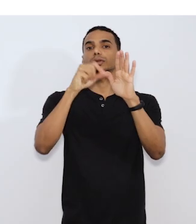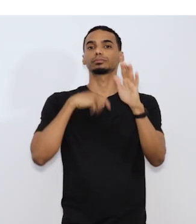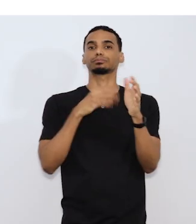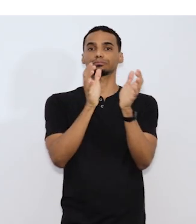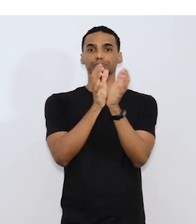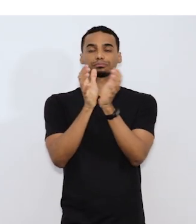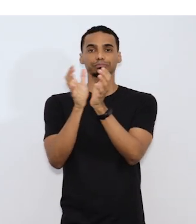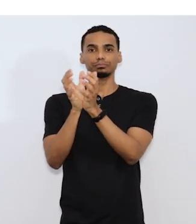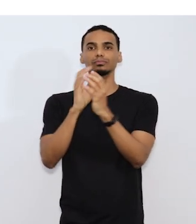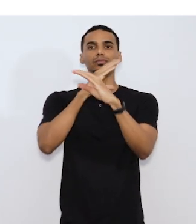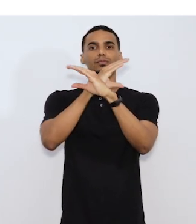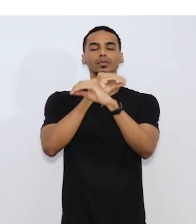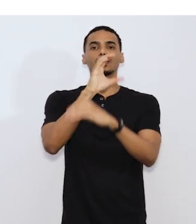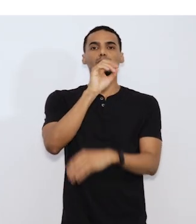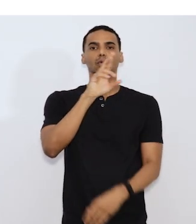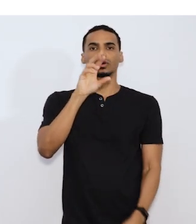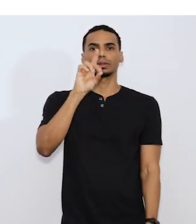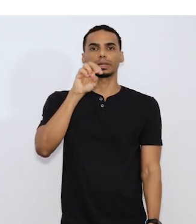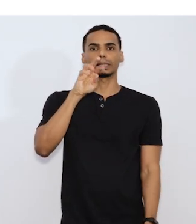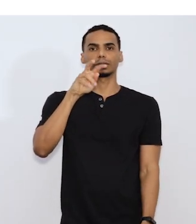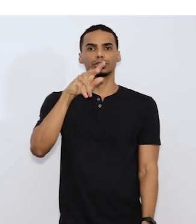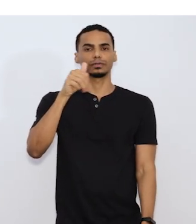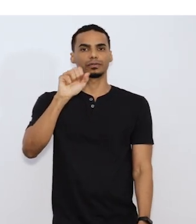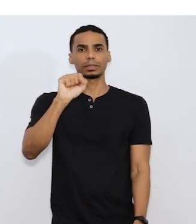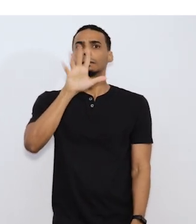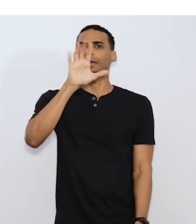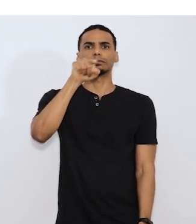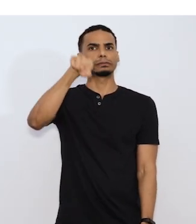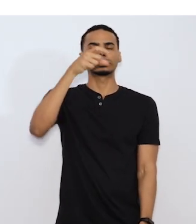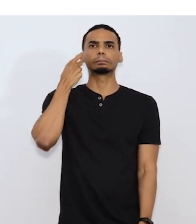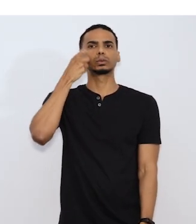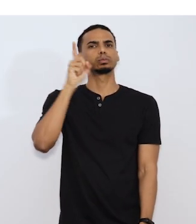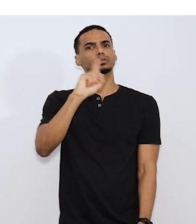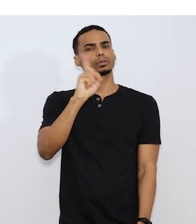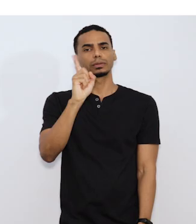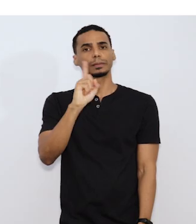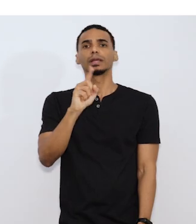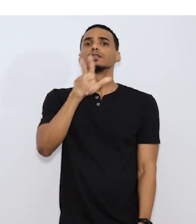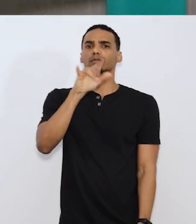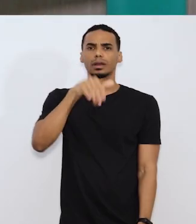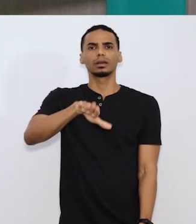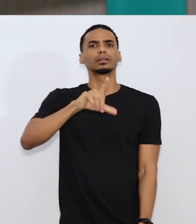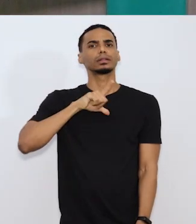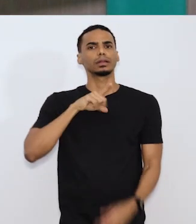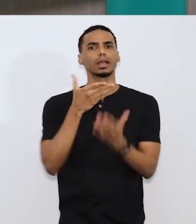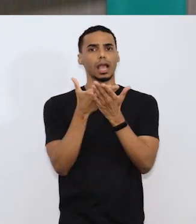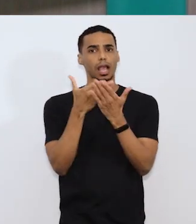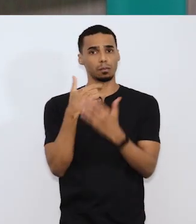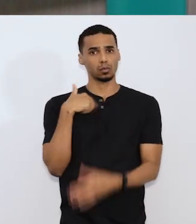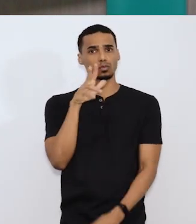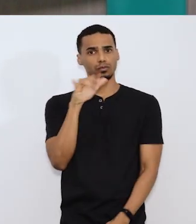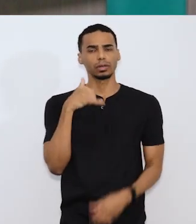das conjunções coordenativas. Mas desde já, não se desespere. Teremos aulas seguintes, onde eu